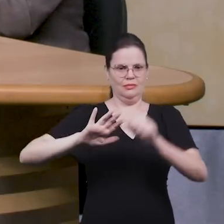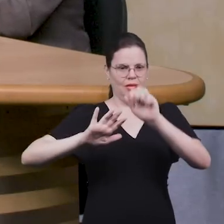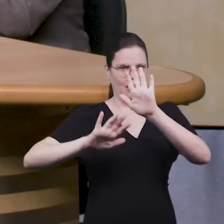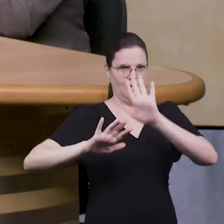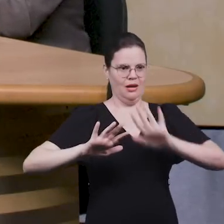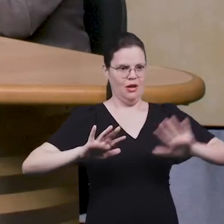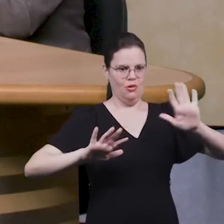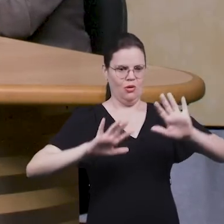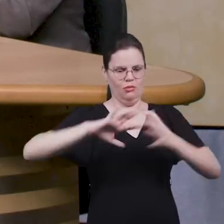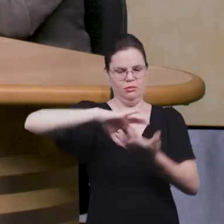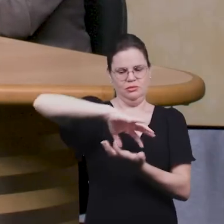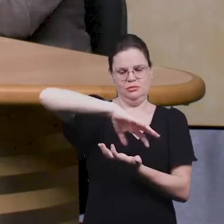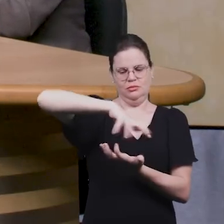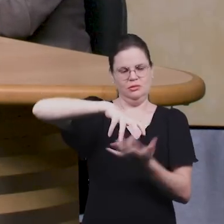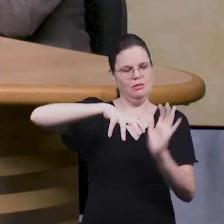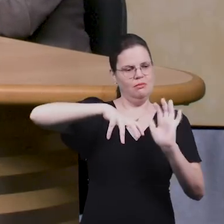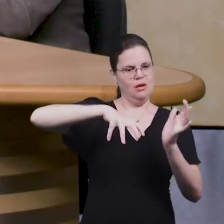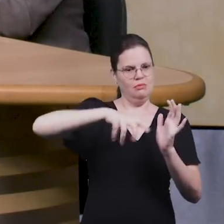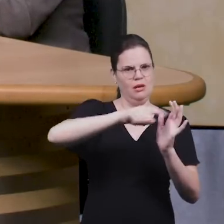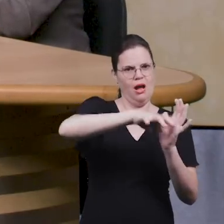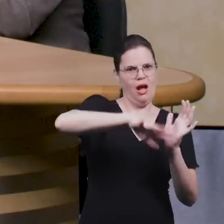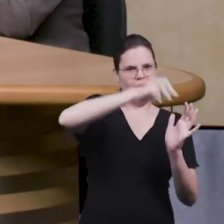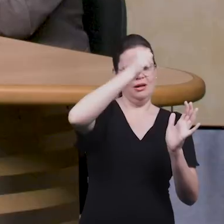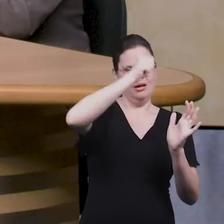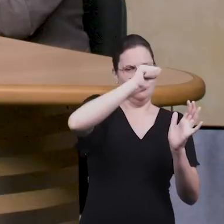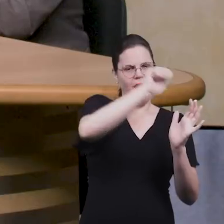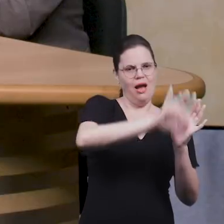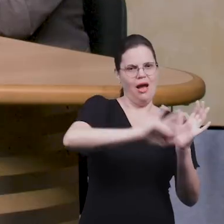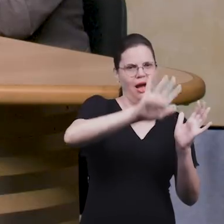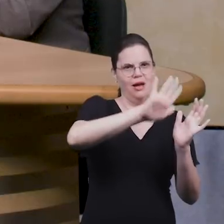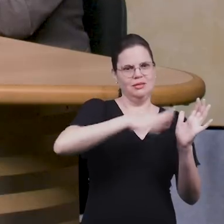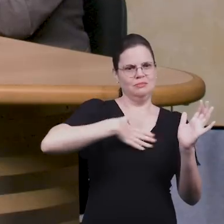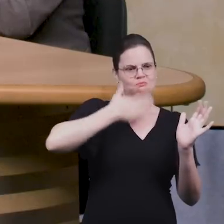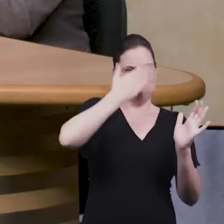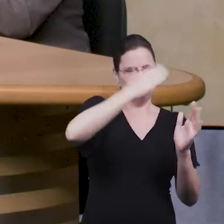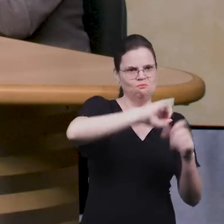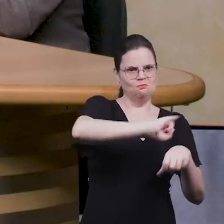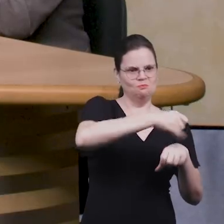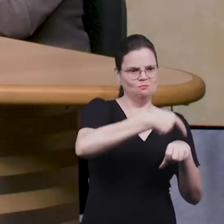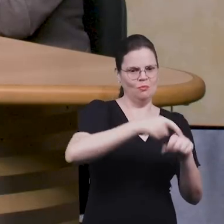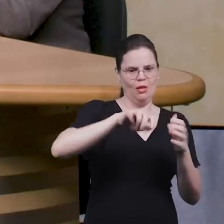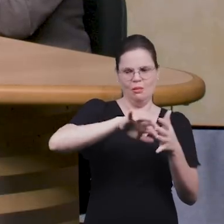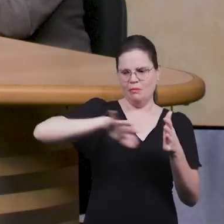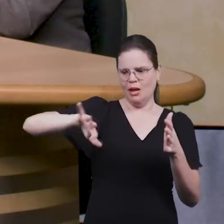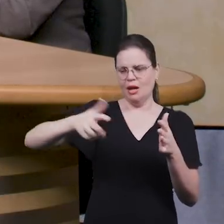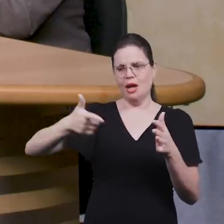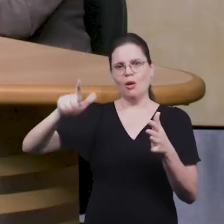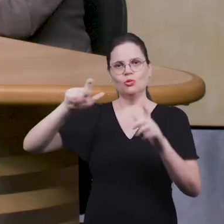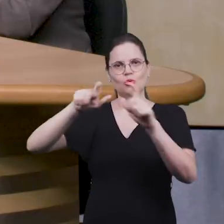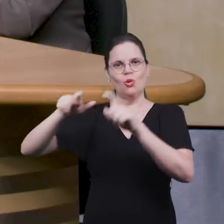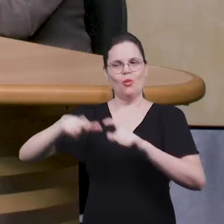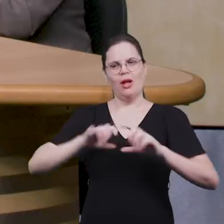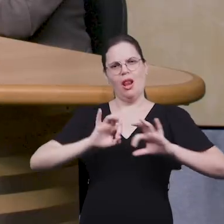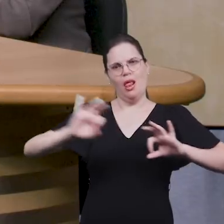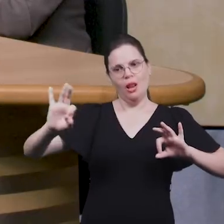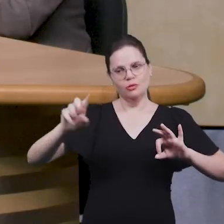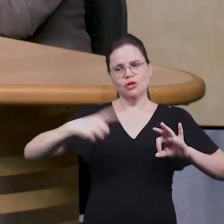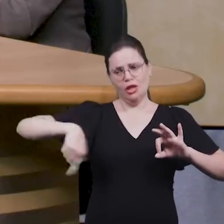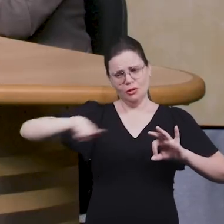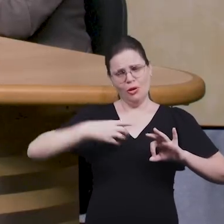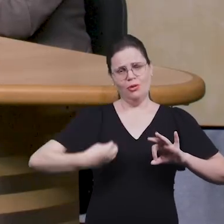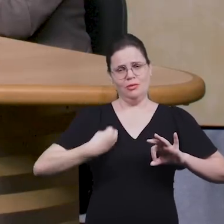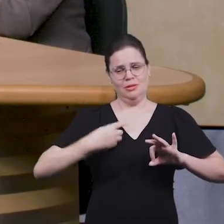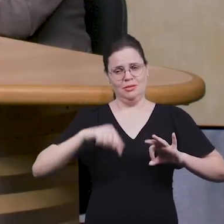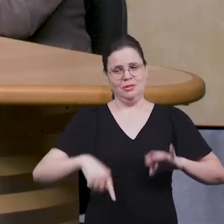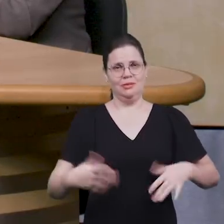há uma diferença, sim, entre essa bênção... Pode falar, Sérgio. É porque nós estamos falando